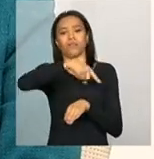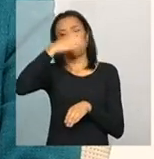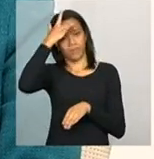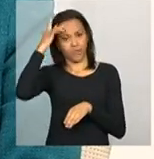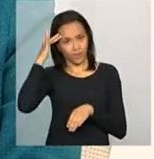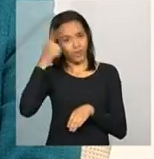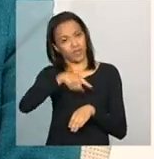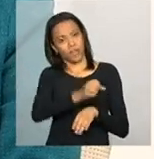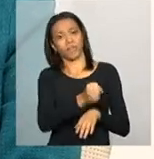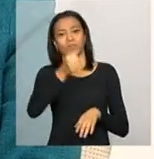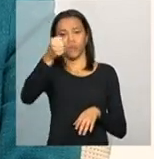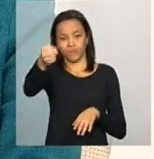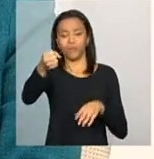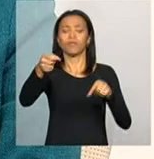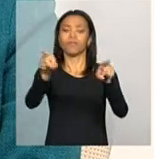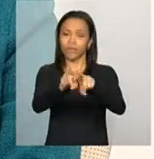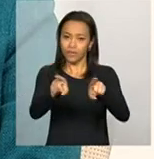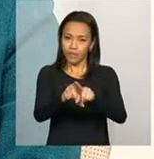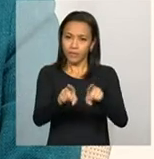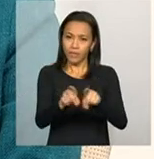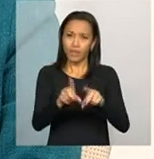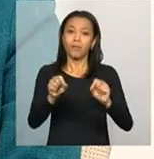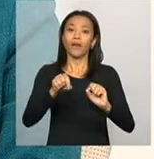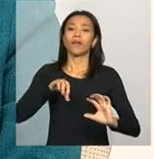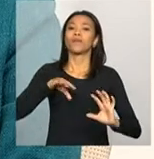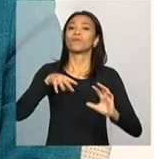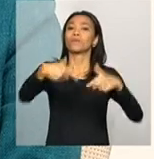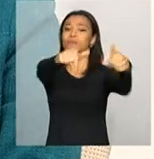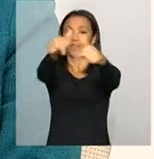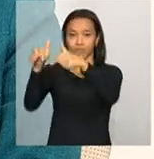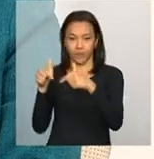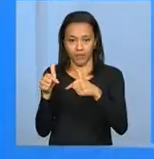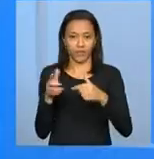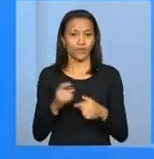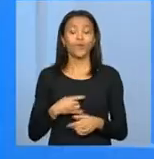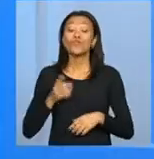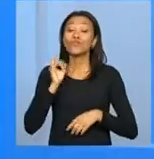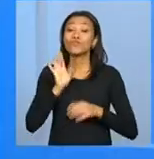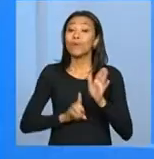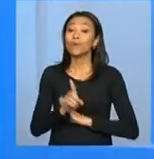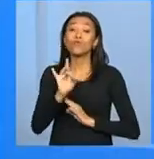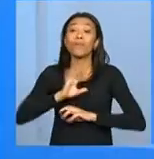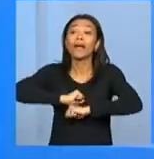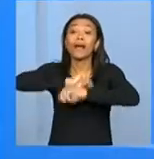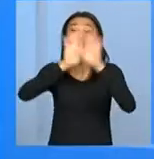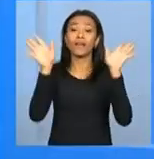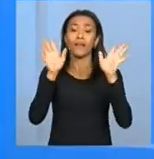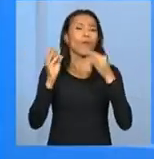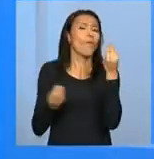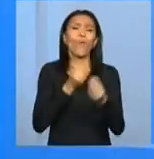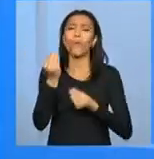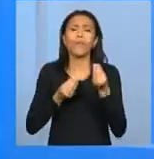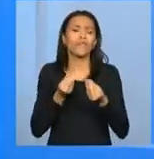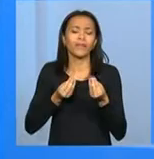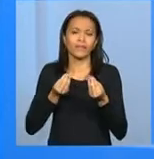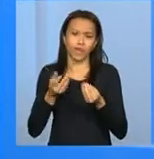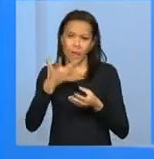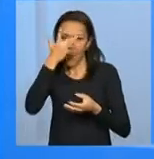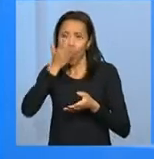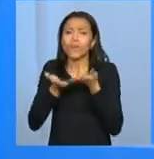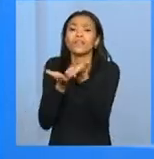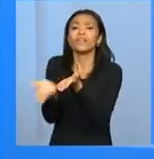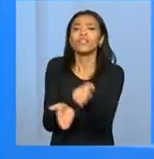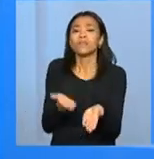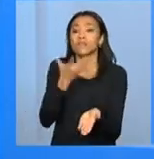orientá-las e encaminhá-las também para o mundo do trabalho. Então, só para ficar claro, como é que é feito o atendimento ao